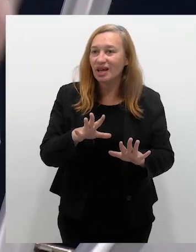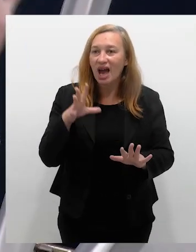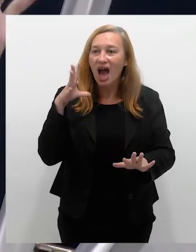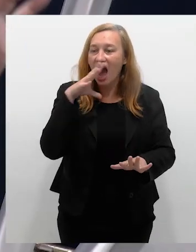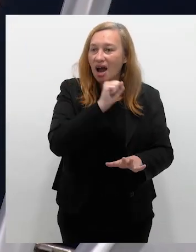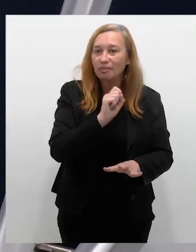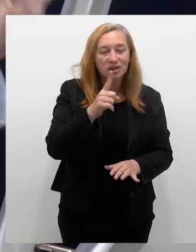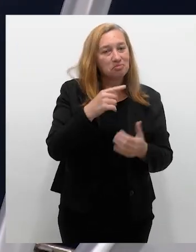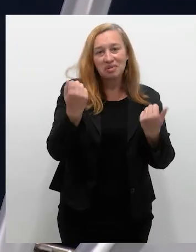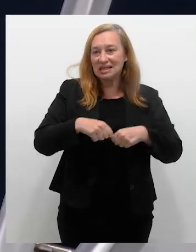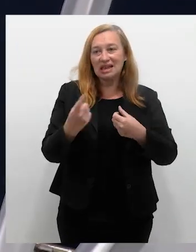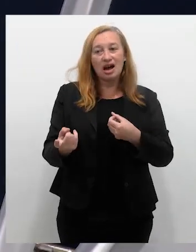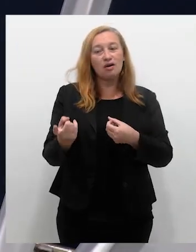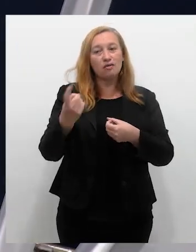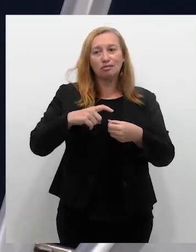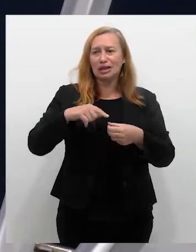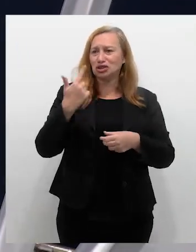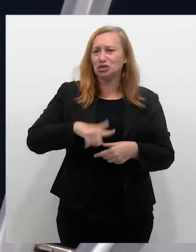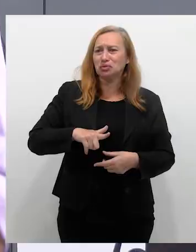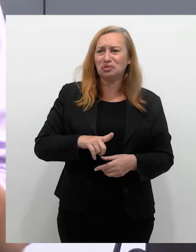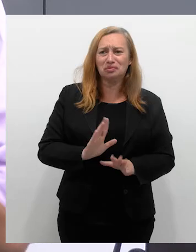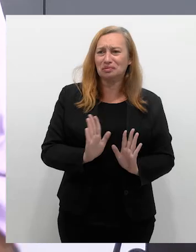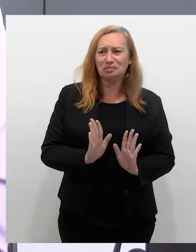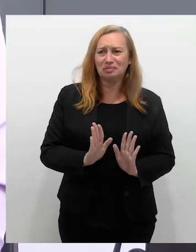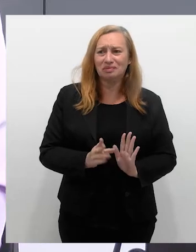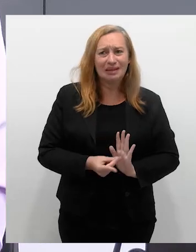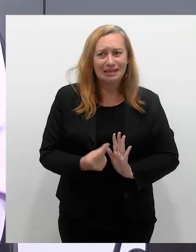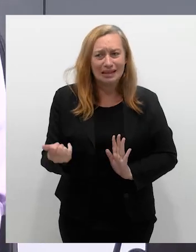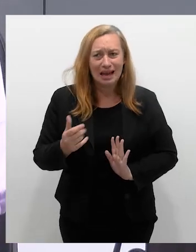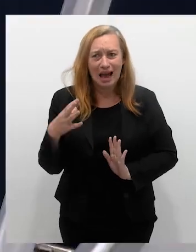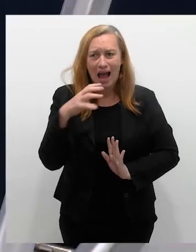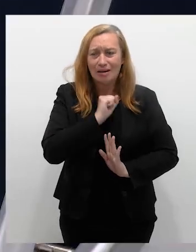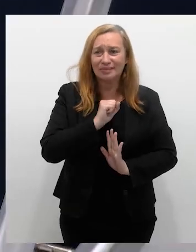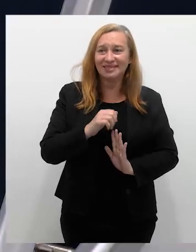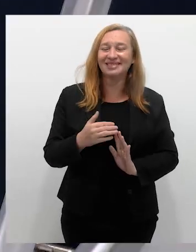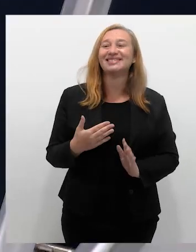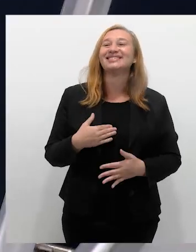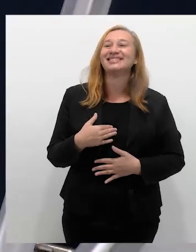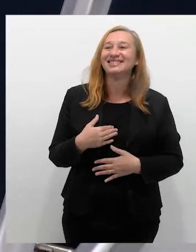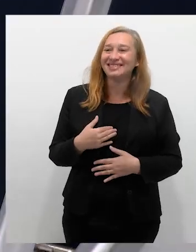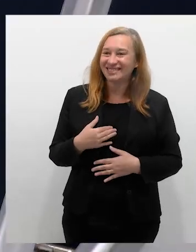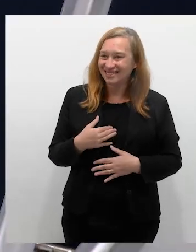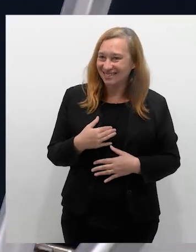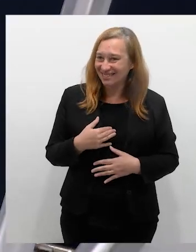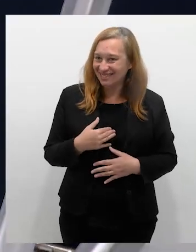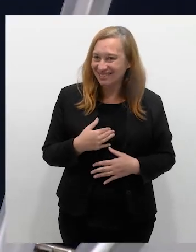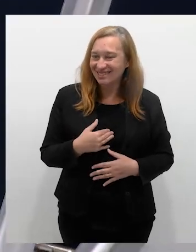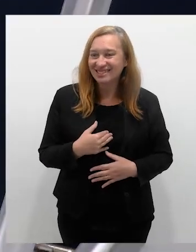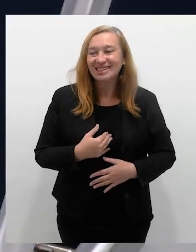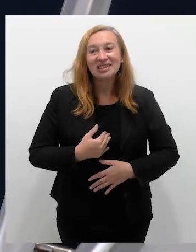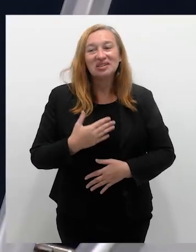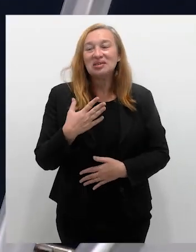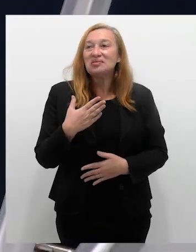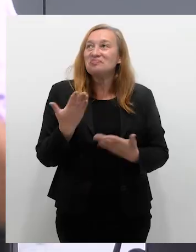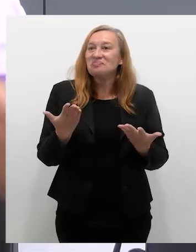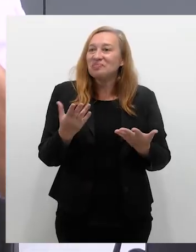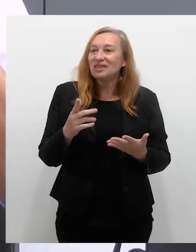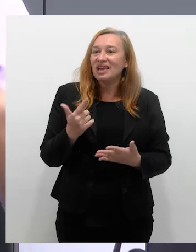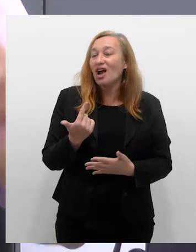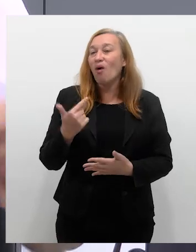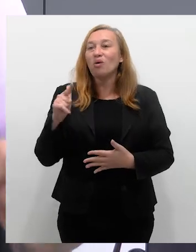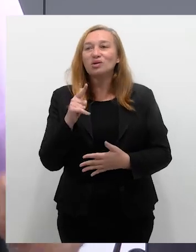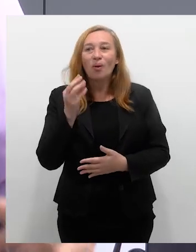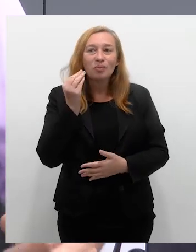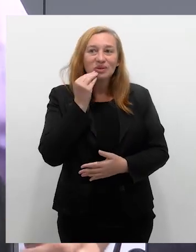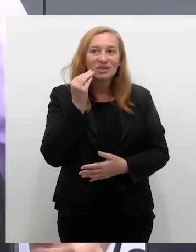de primeira para não precisar repetir. Para não ficar mais ali. Para não ficar mais ali. Gente... Nem se surgisse